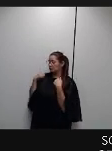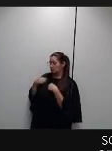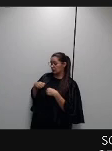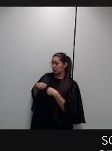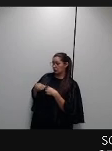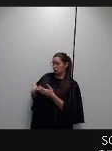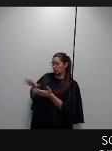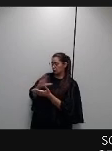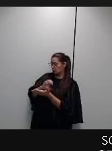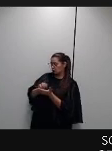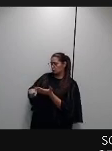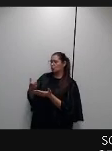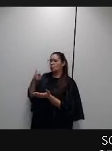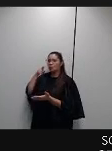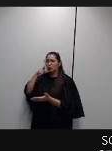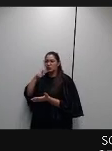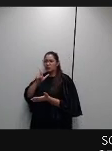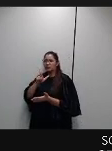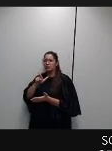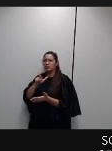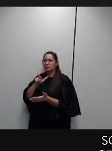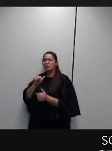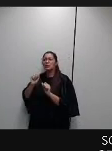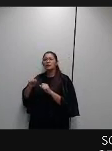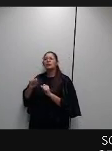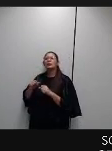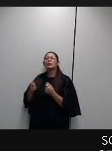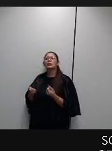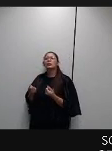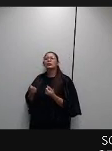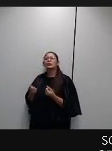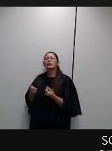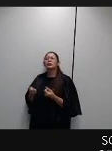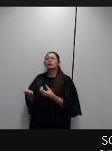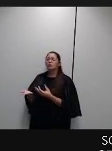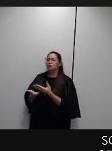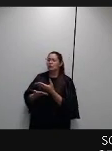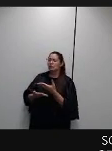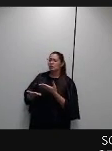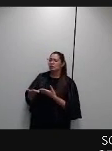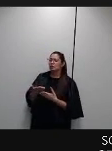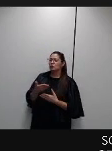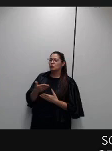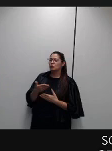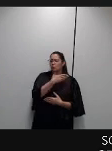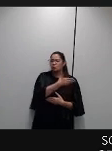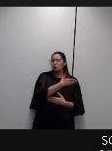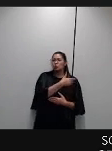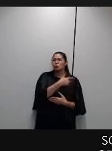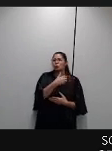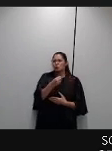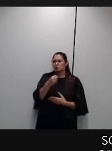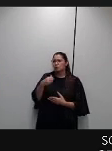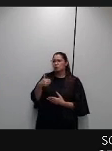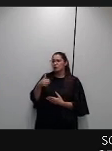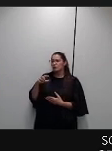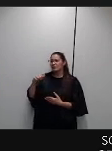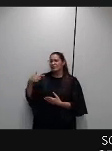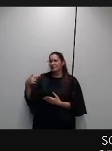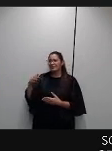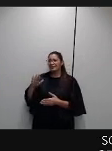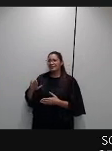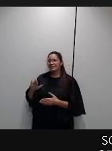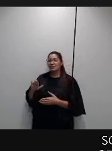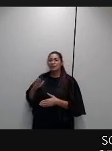consignar que o no resp de 2017 Houve um erro na verdade e